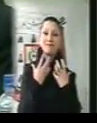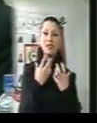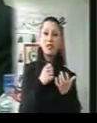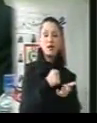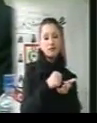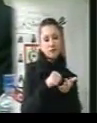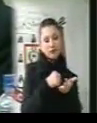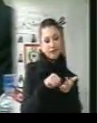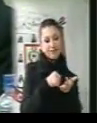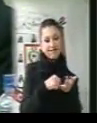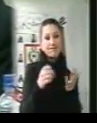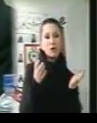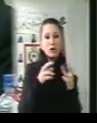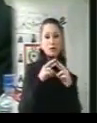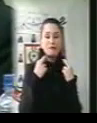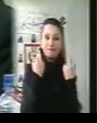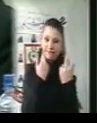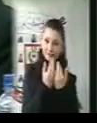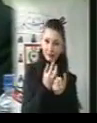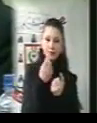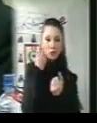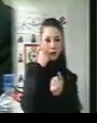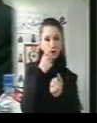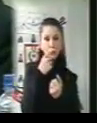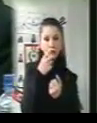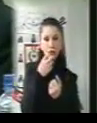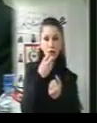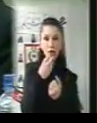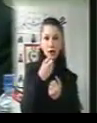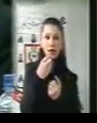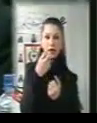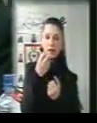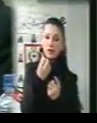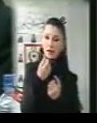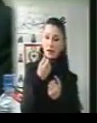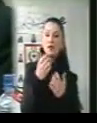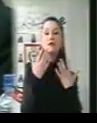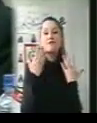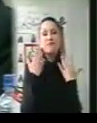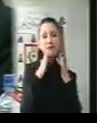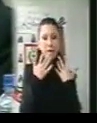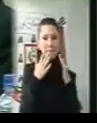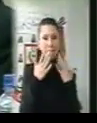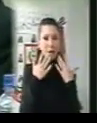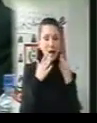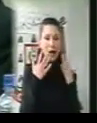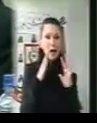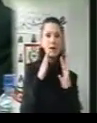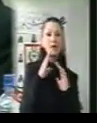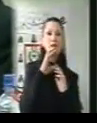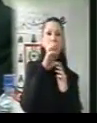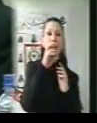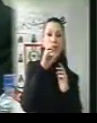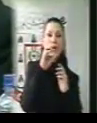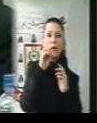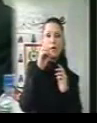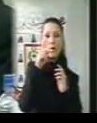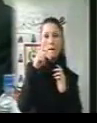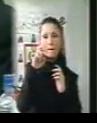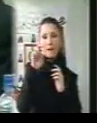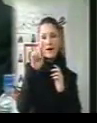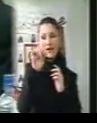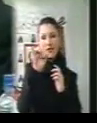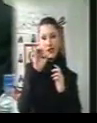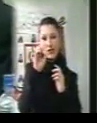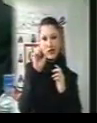na ata desta sessão legislativa a moção de aplauso à Cooperativa Agropecuária de Jacinto Machado, a